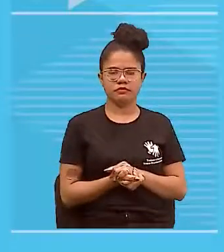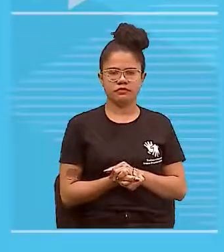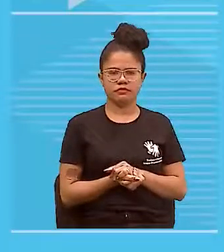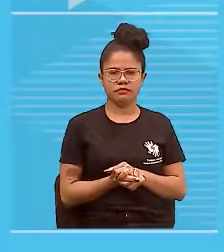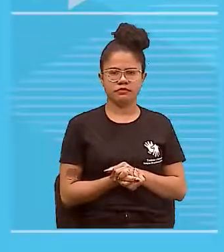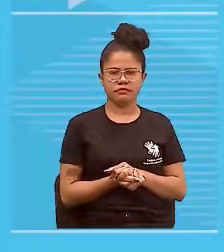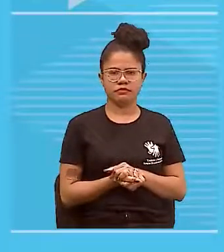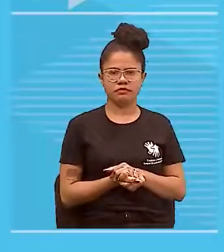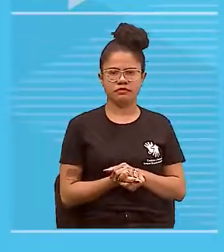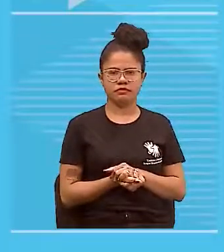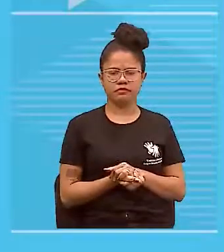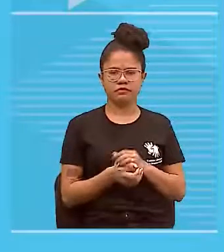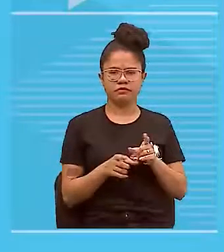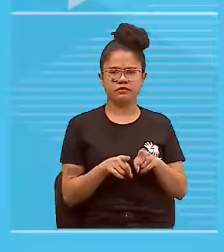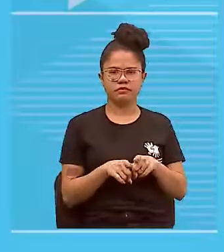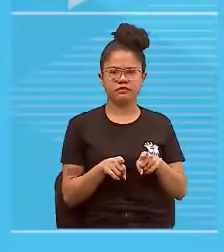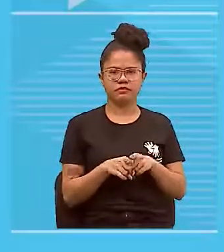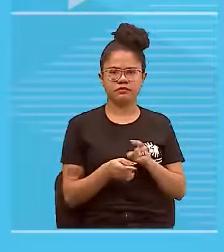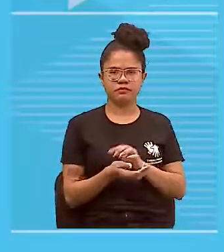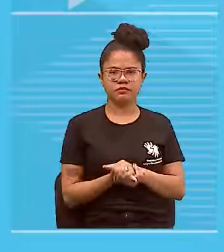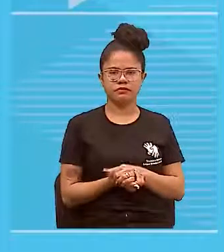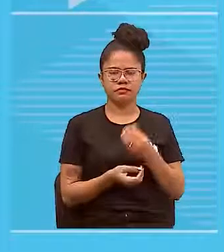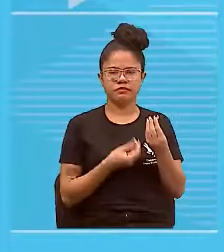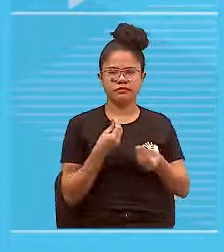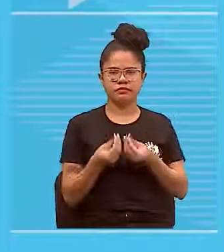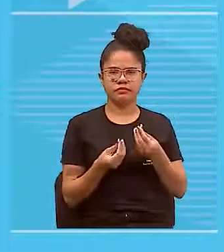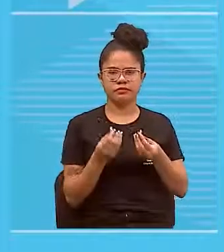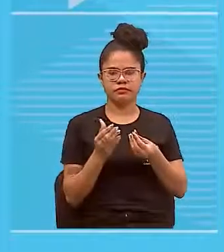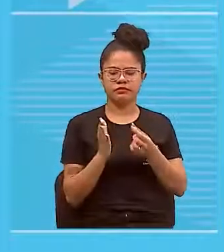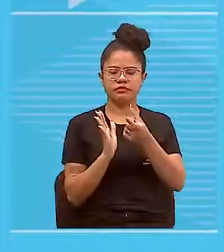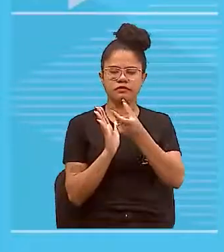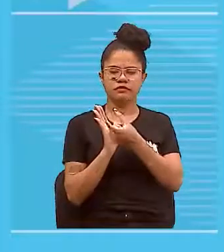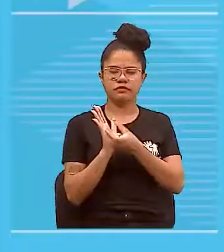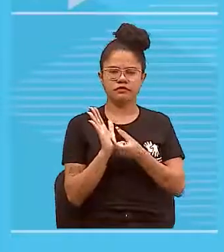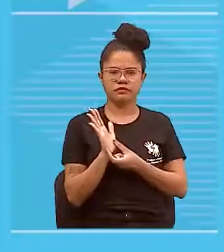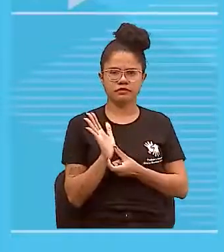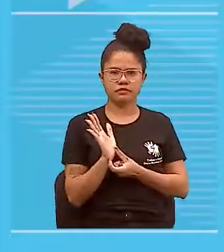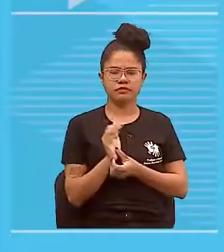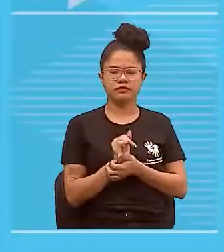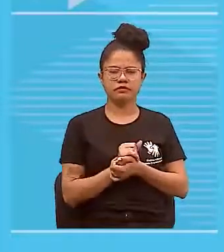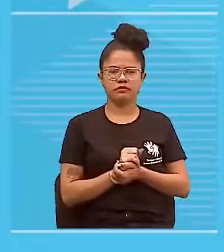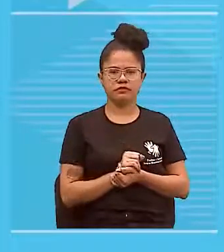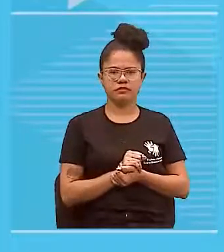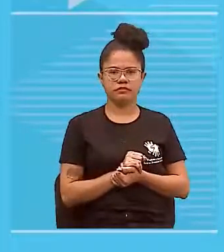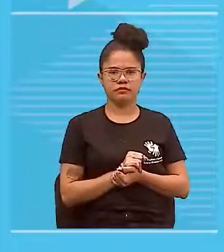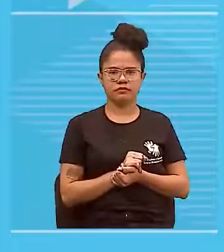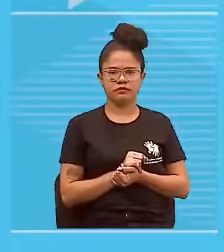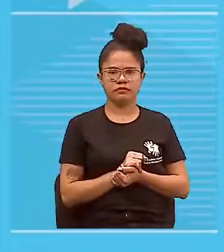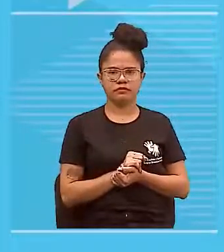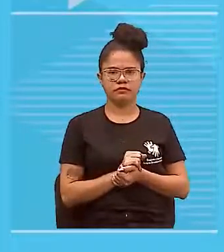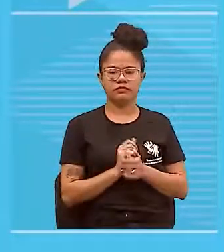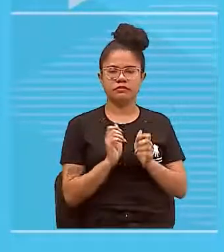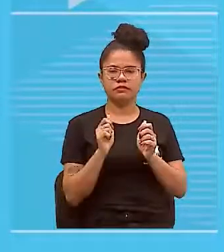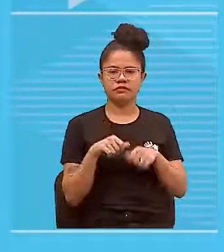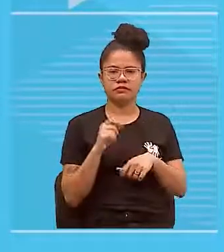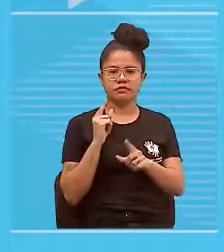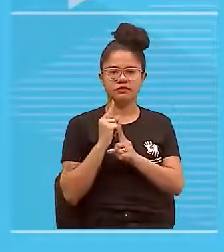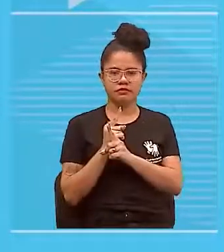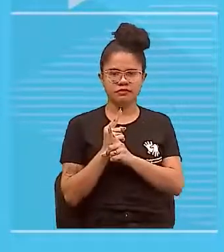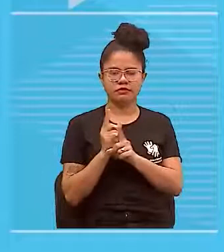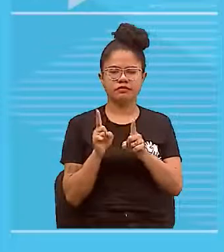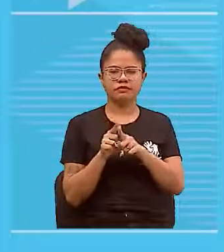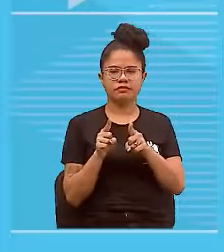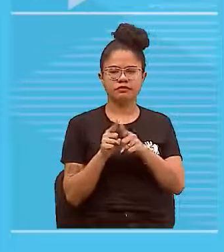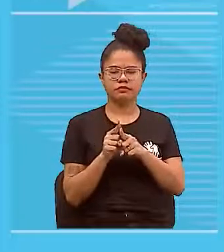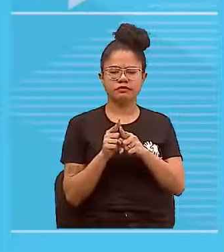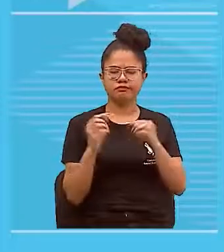a forma como as palavras devem devem se encontrar né